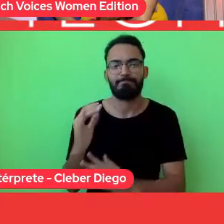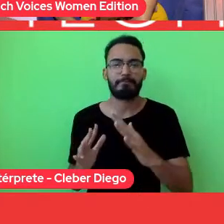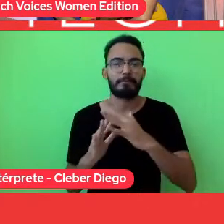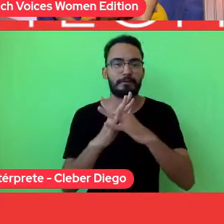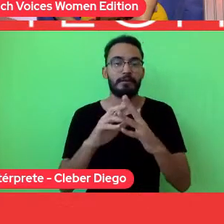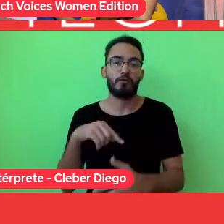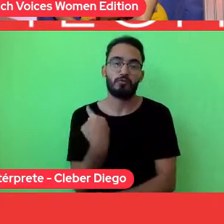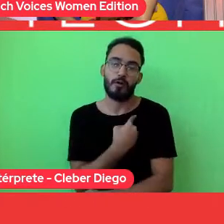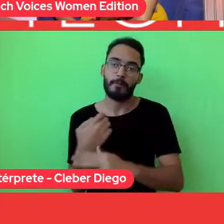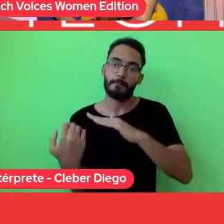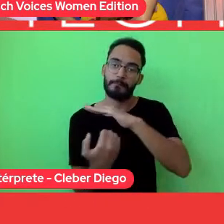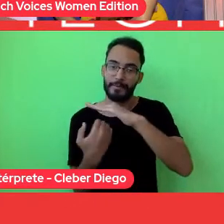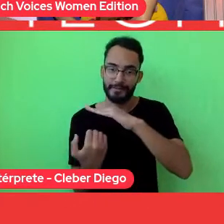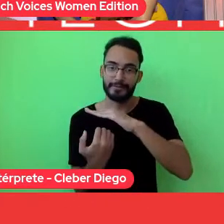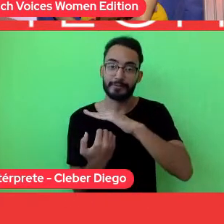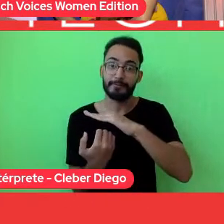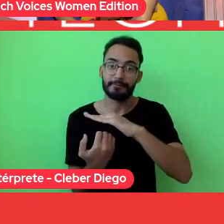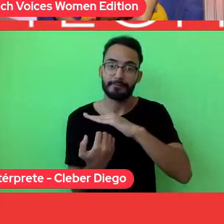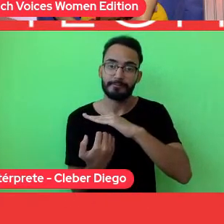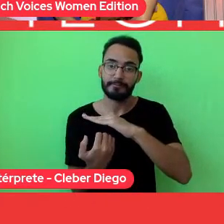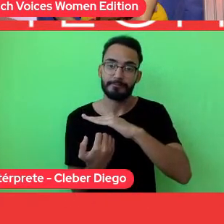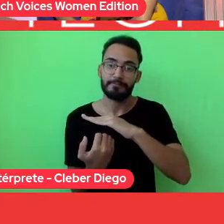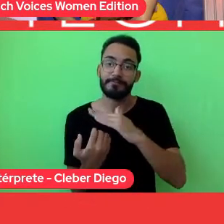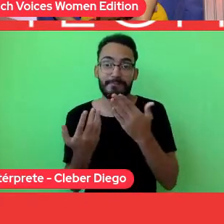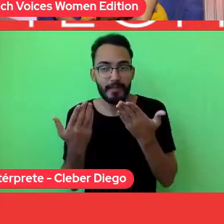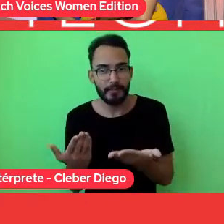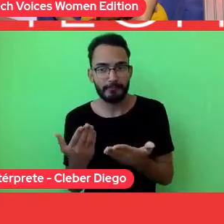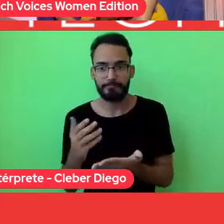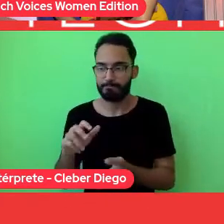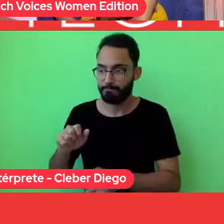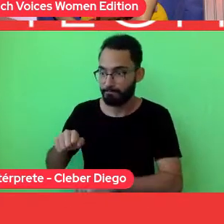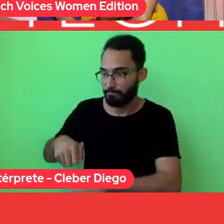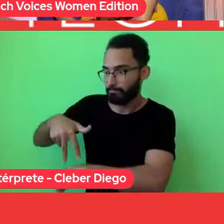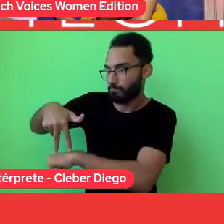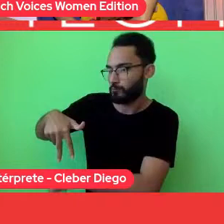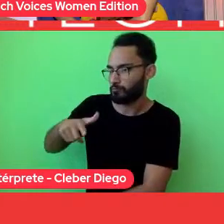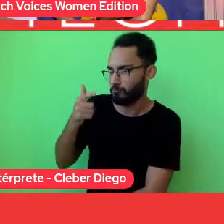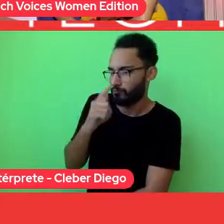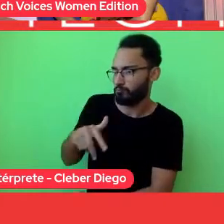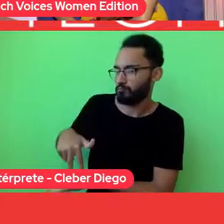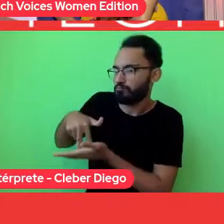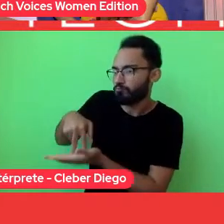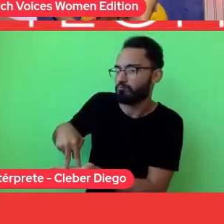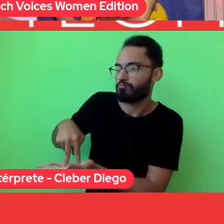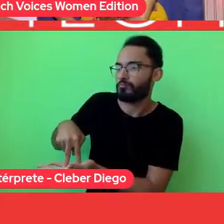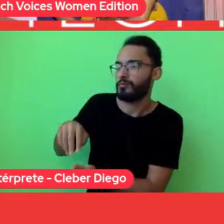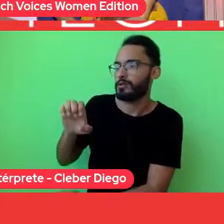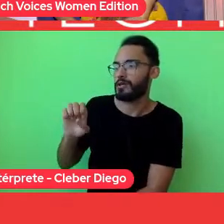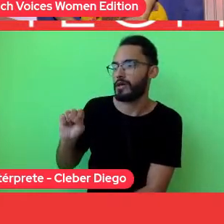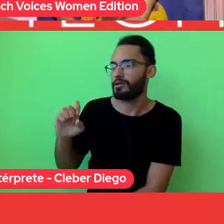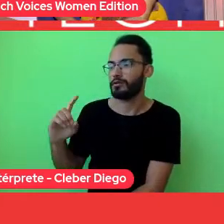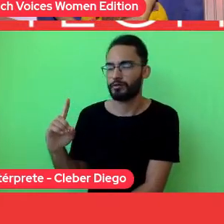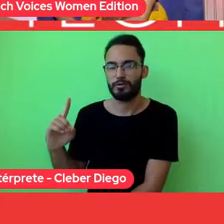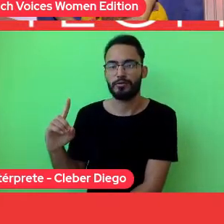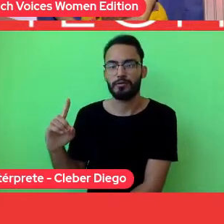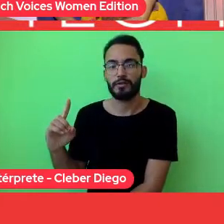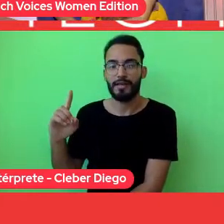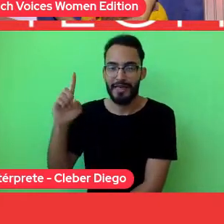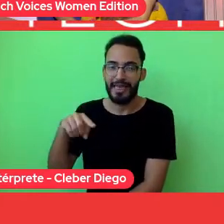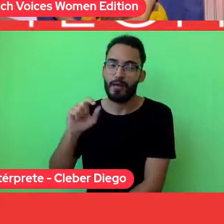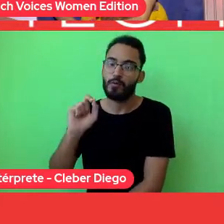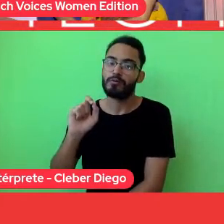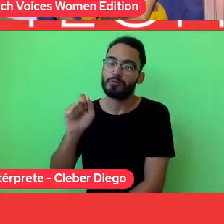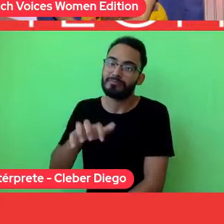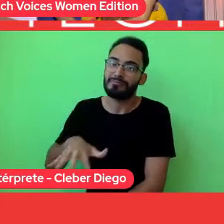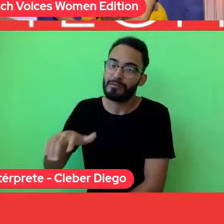como empresa. E aí, com esse posicionamento de ESG, é a sigla em inglês para Environment,